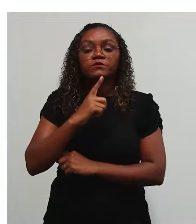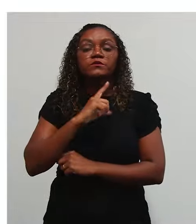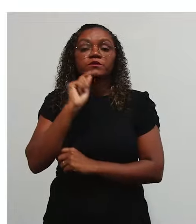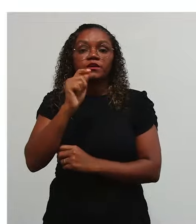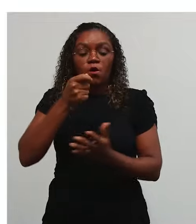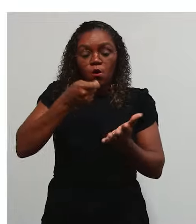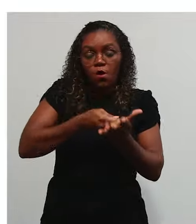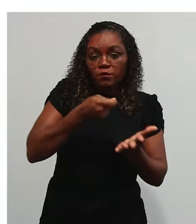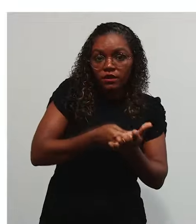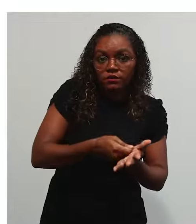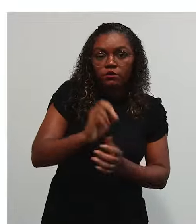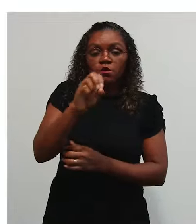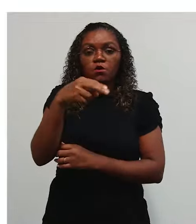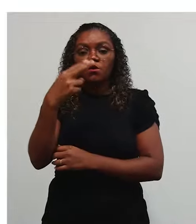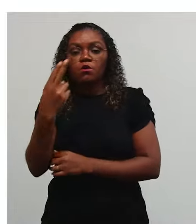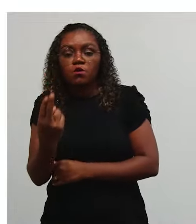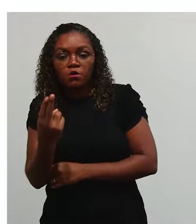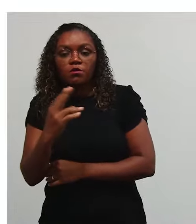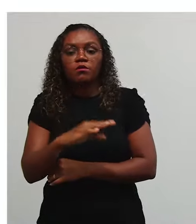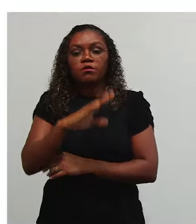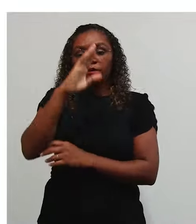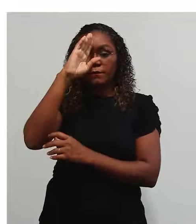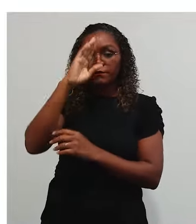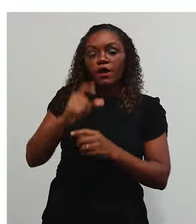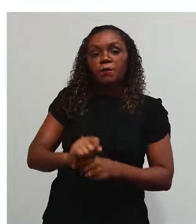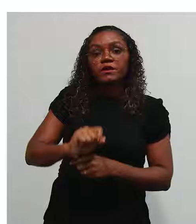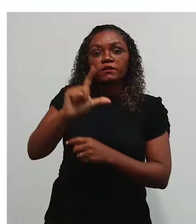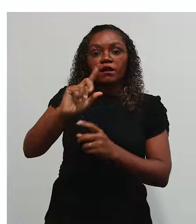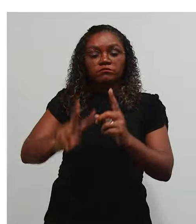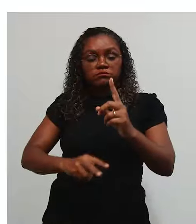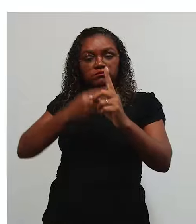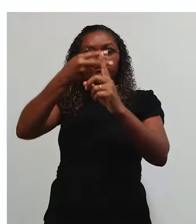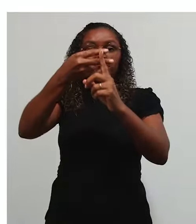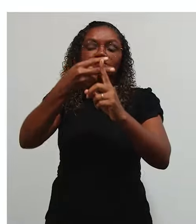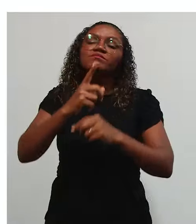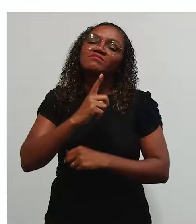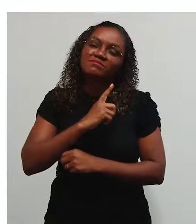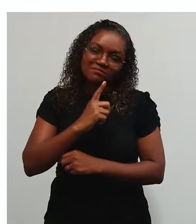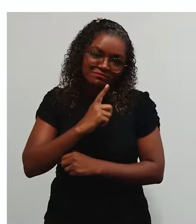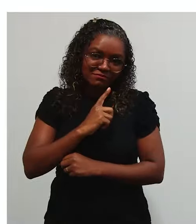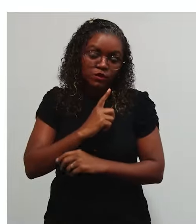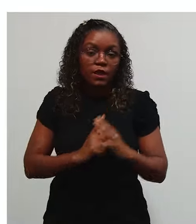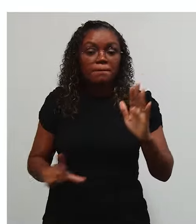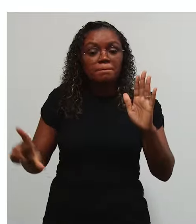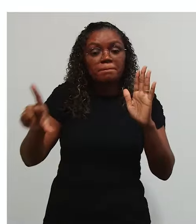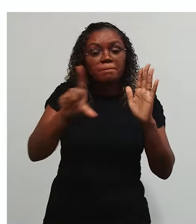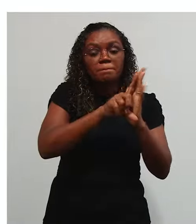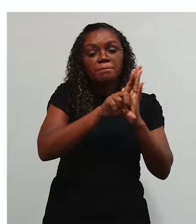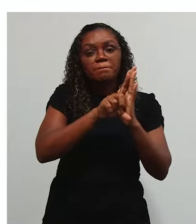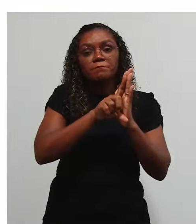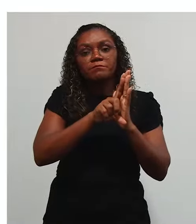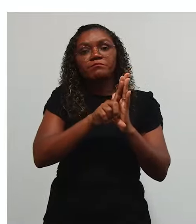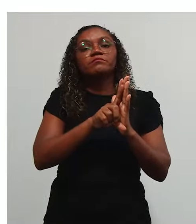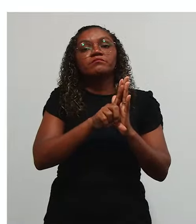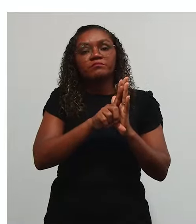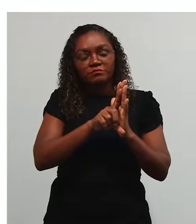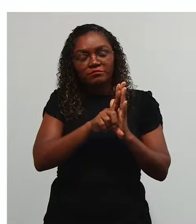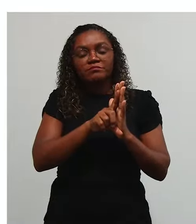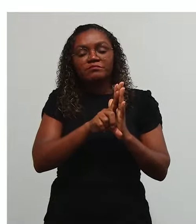um tributo sem que a lei o Estabeleça Olha aí princípio da legalidade